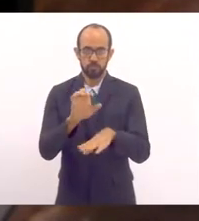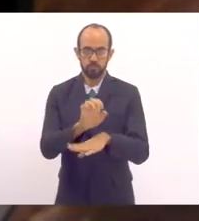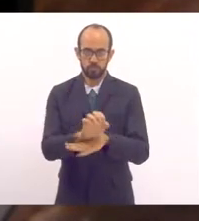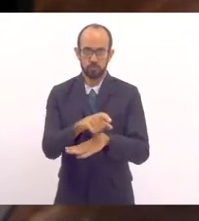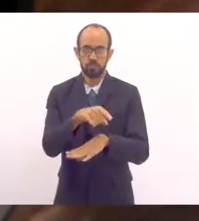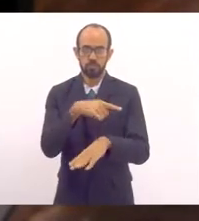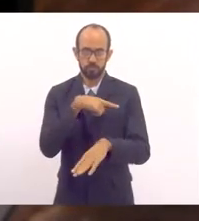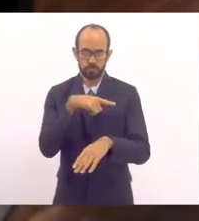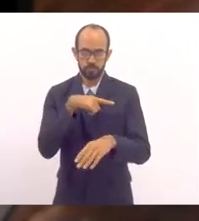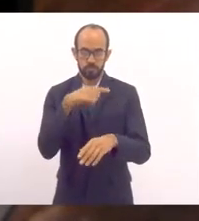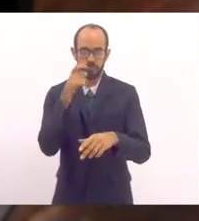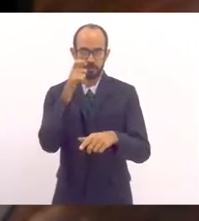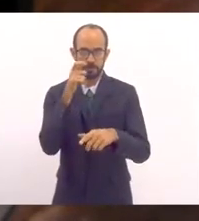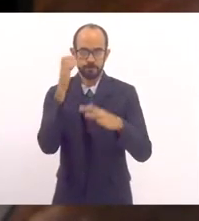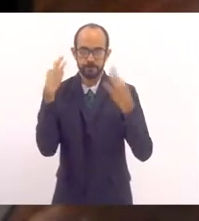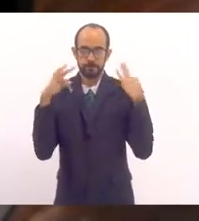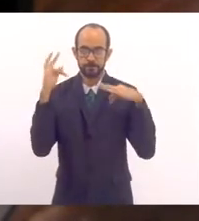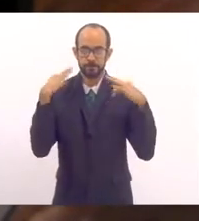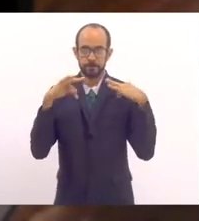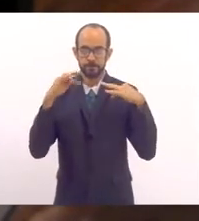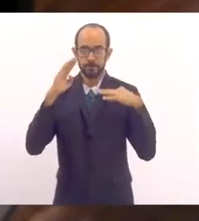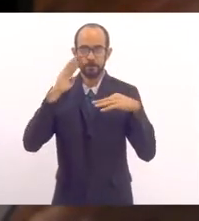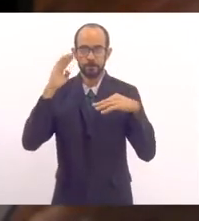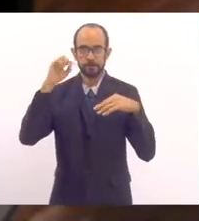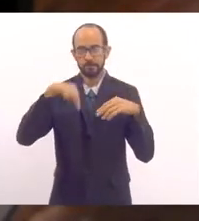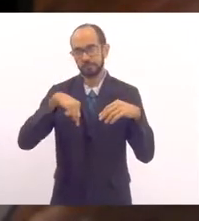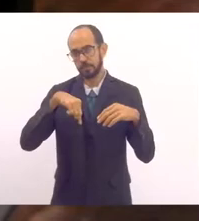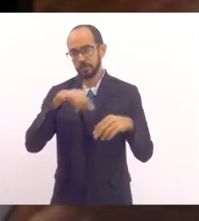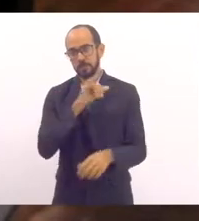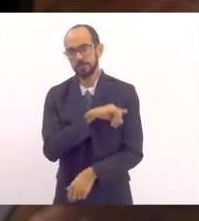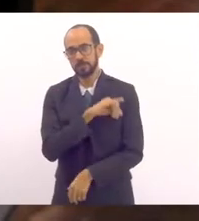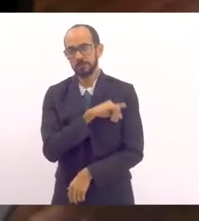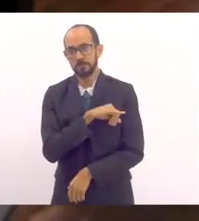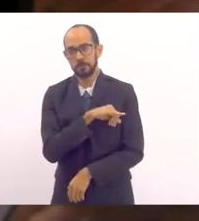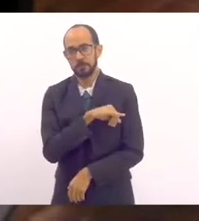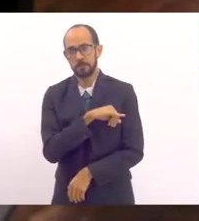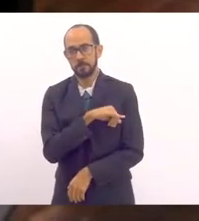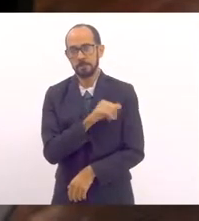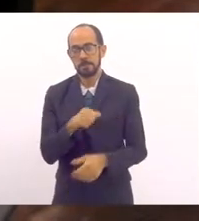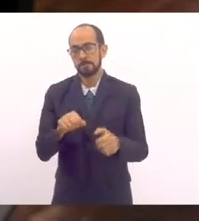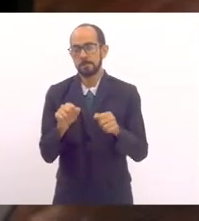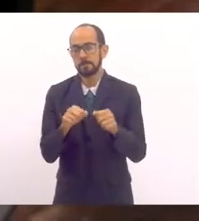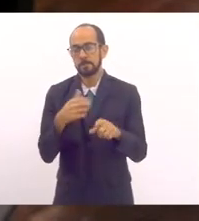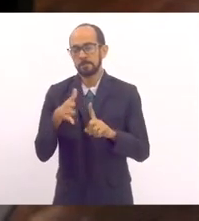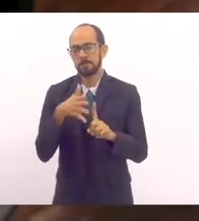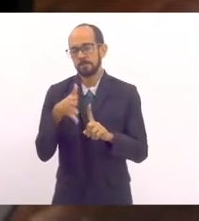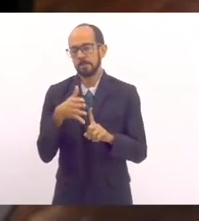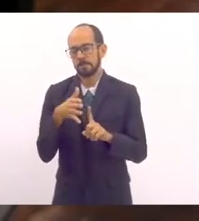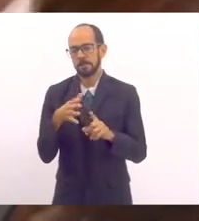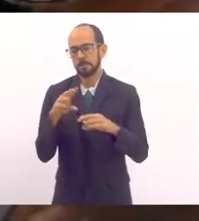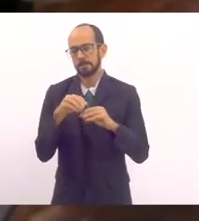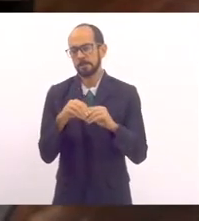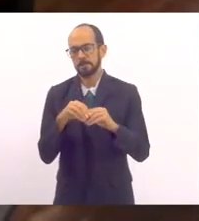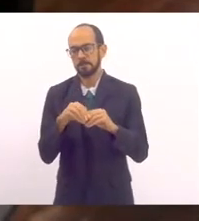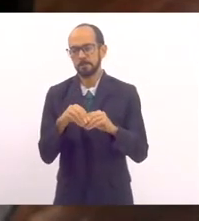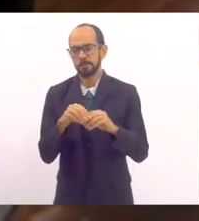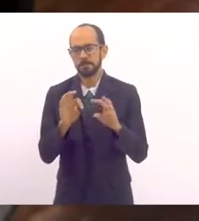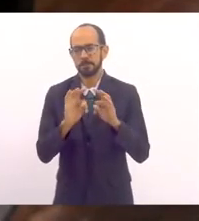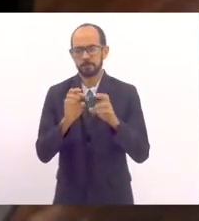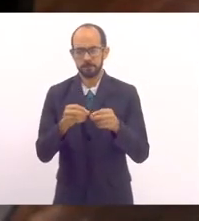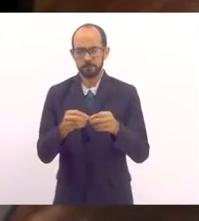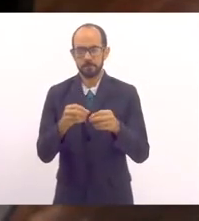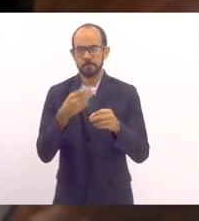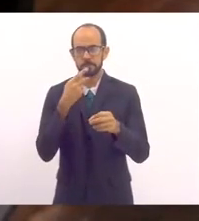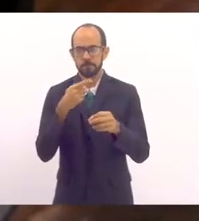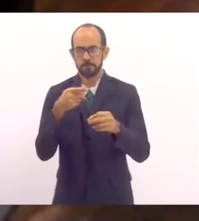turísticos, principalmente esse estado aqui. E aí eu vou fazer um pequeno relato do que é que a gente fala, A, B,